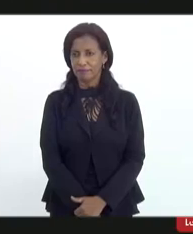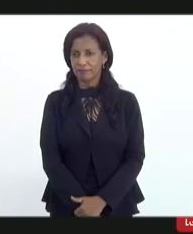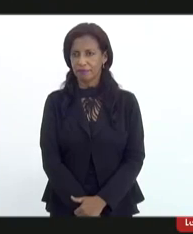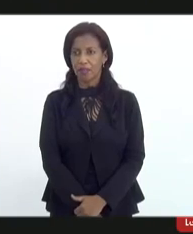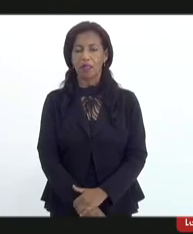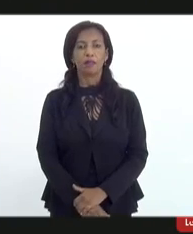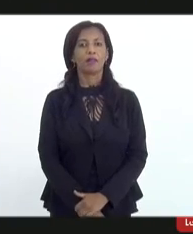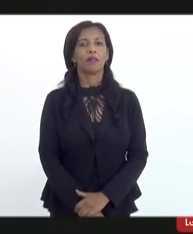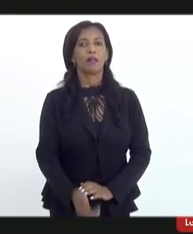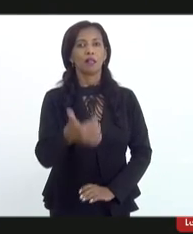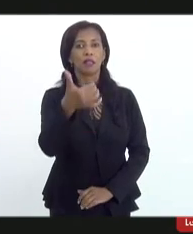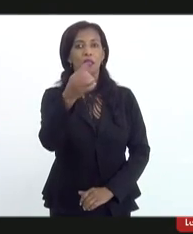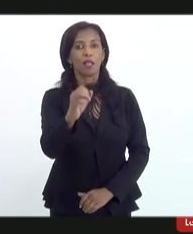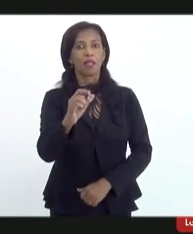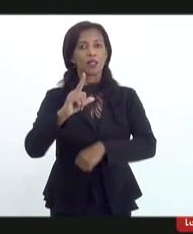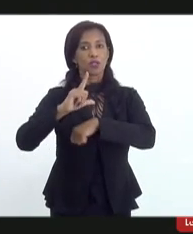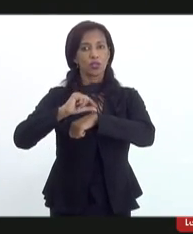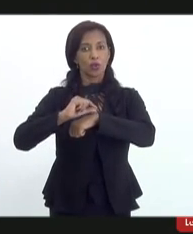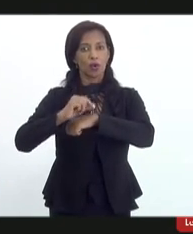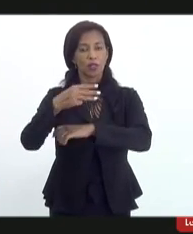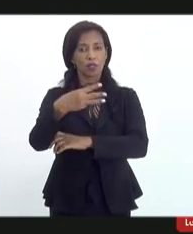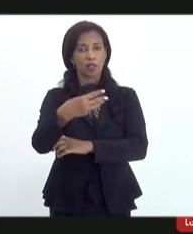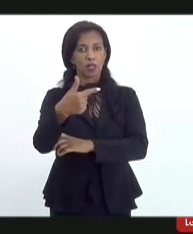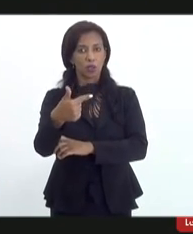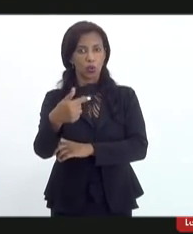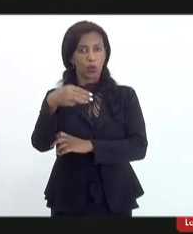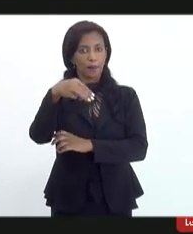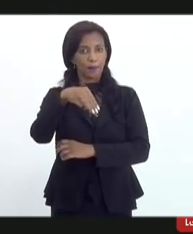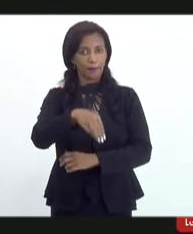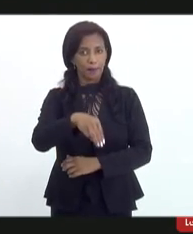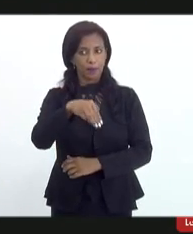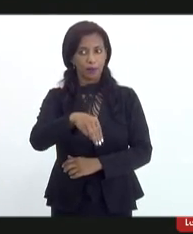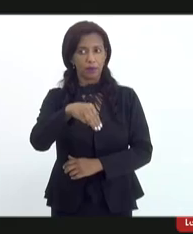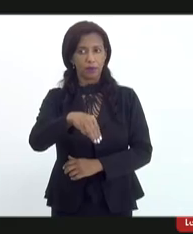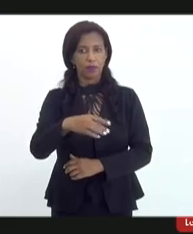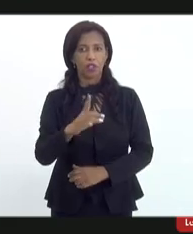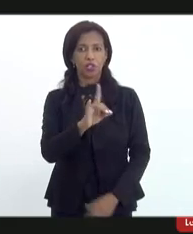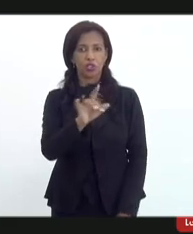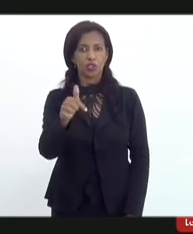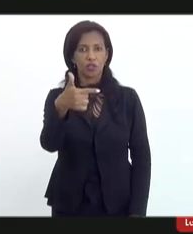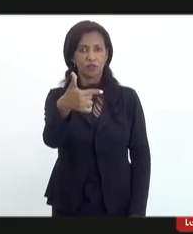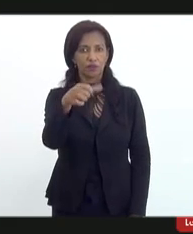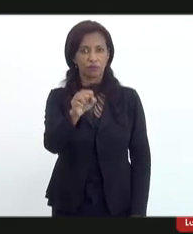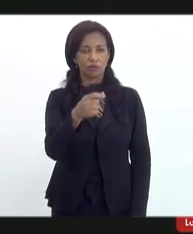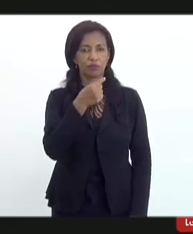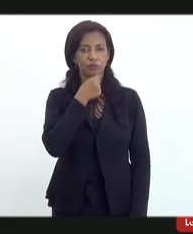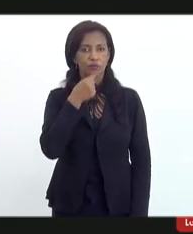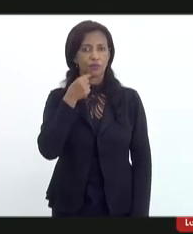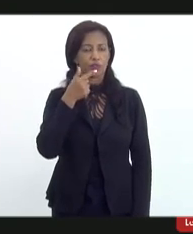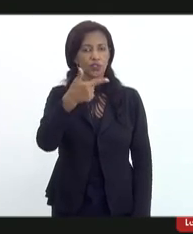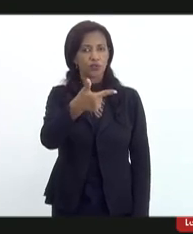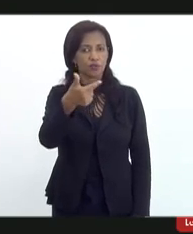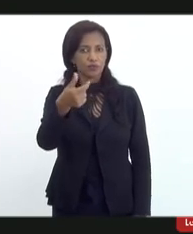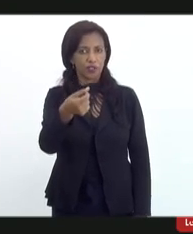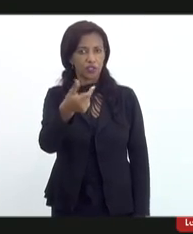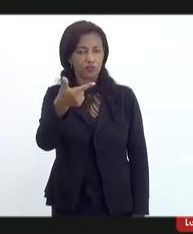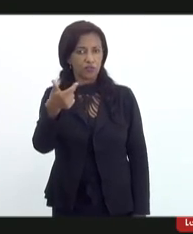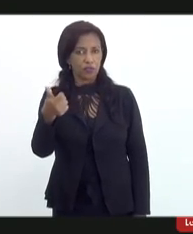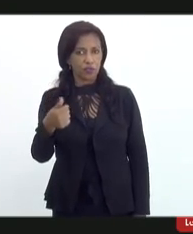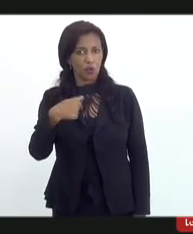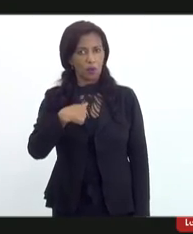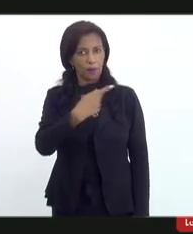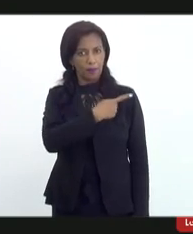às 10 horas e 32 minutos do dia 28 de setembro de 2021, na condição